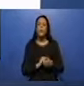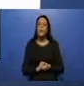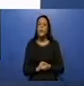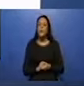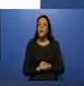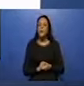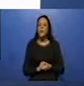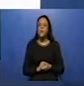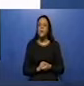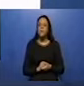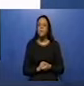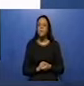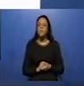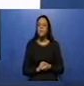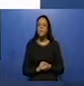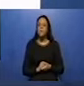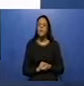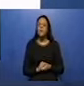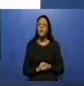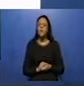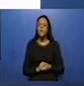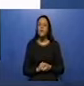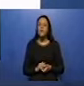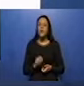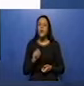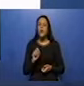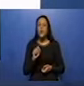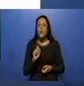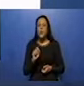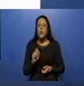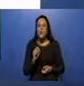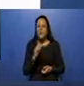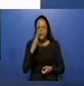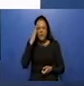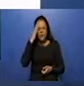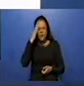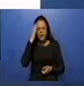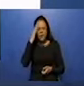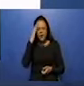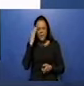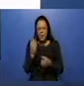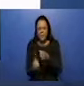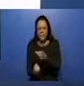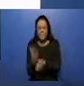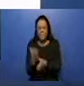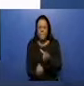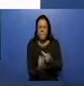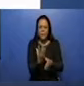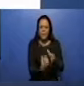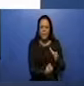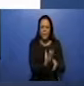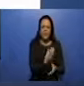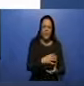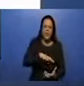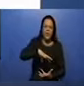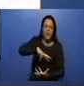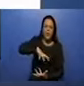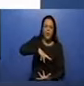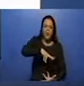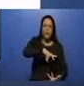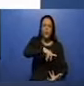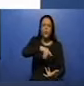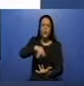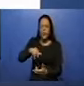Baseando-se em seus conhecimentos sobre a distribuição das plantas pelo planeta, analise o texto abaixo que